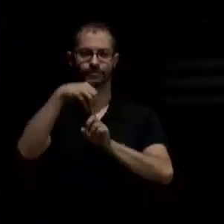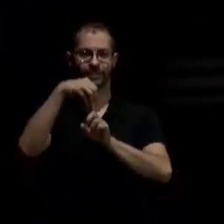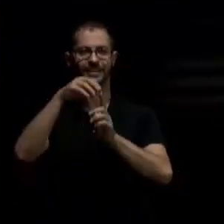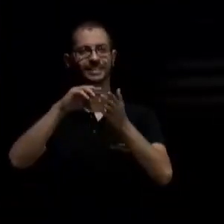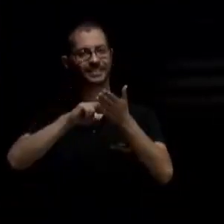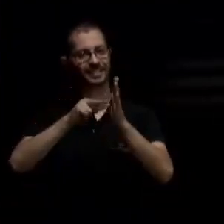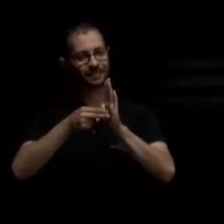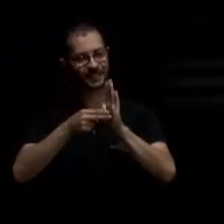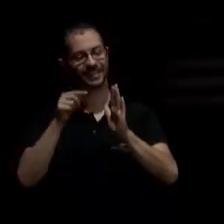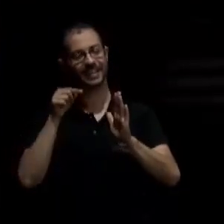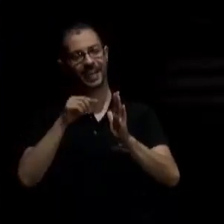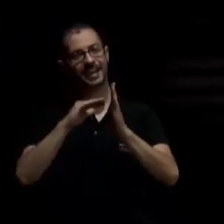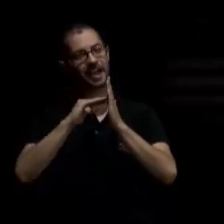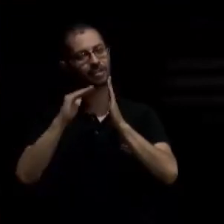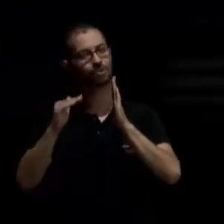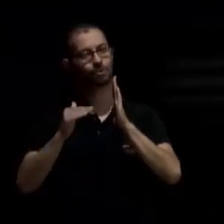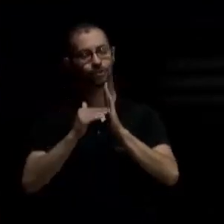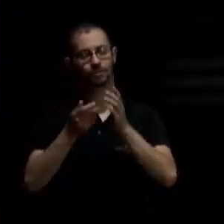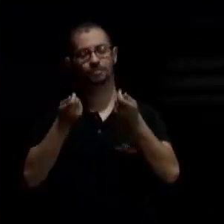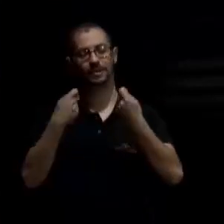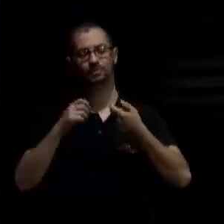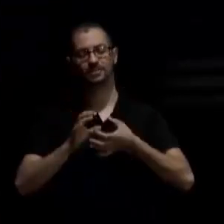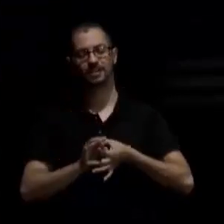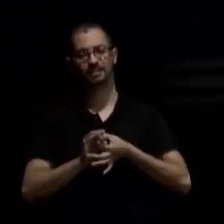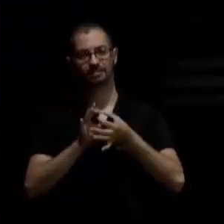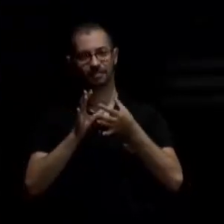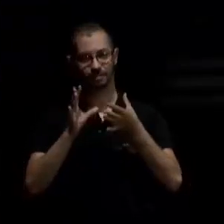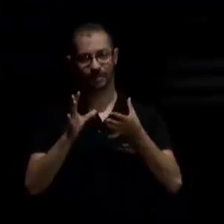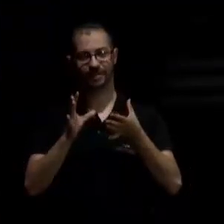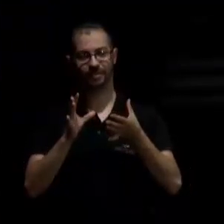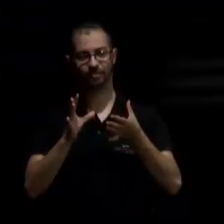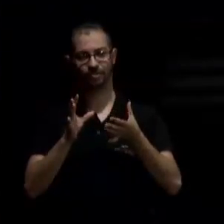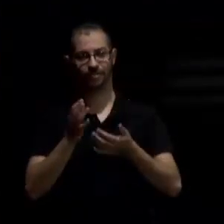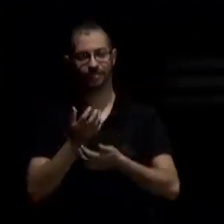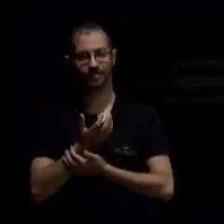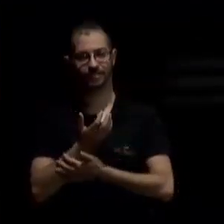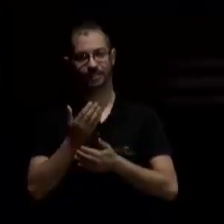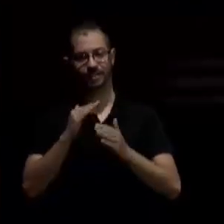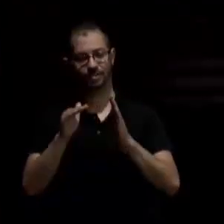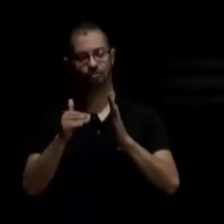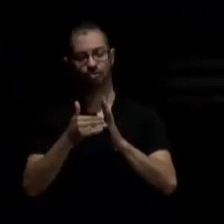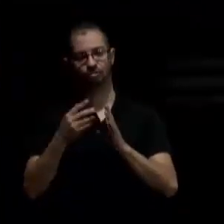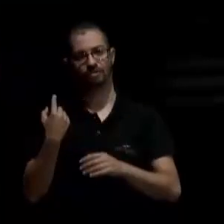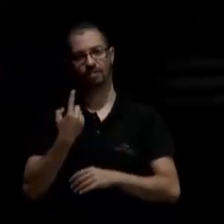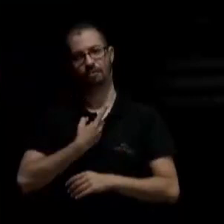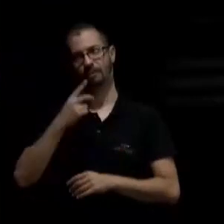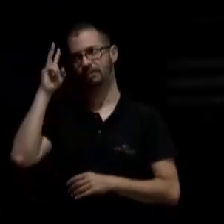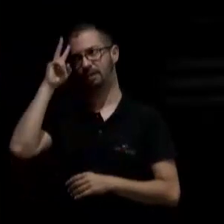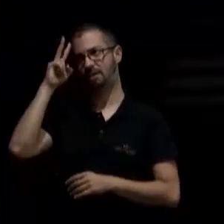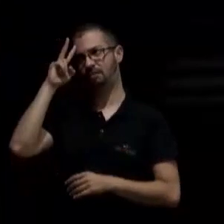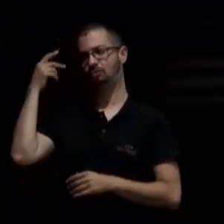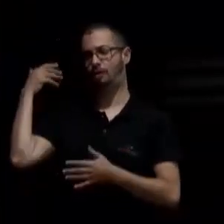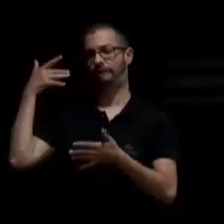tudo para nos libertar de toda a nossa história de